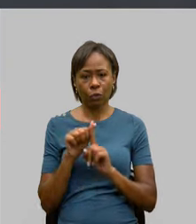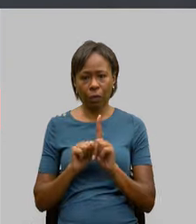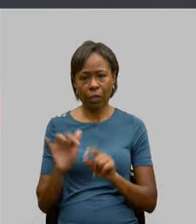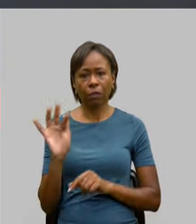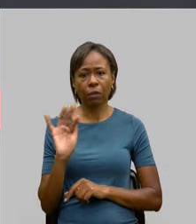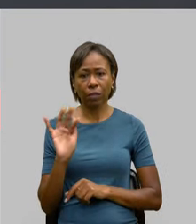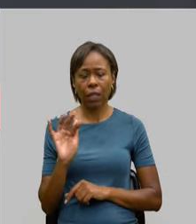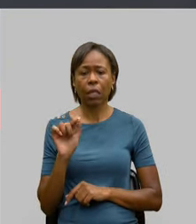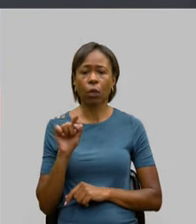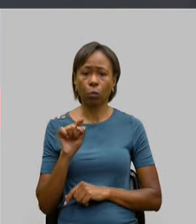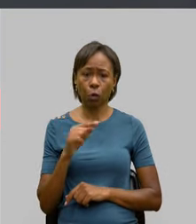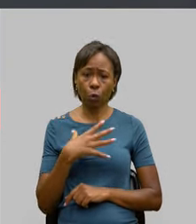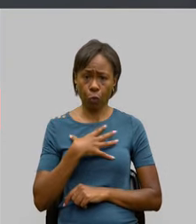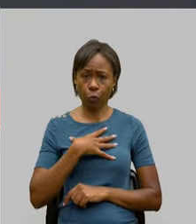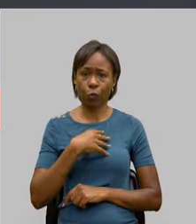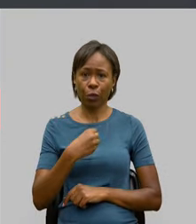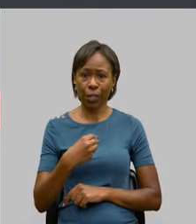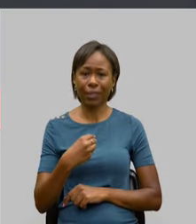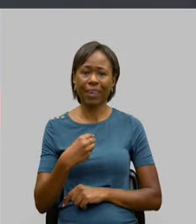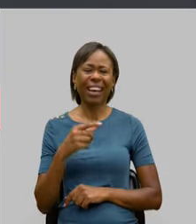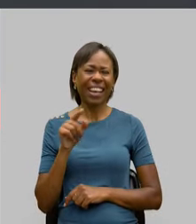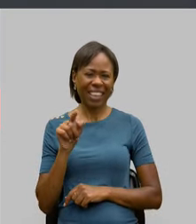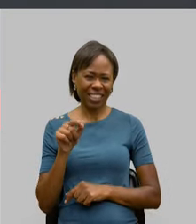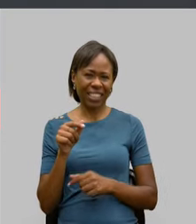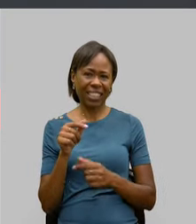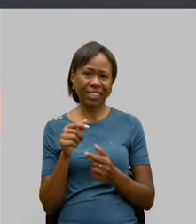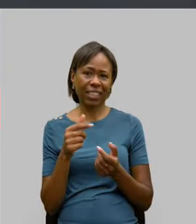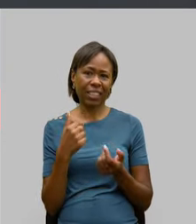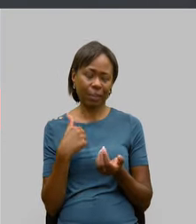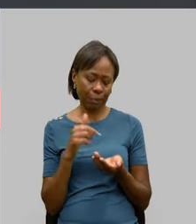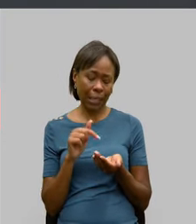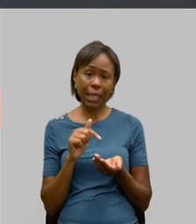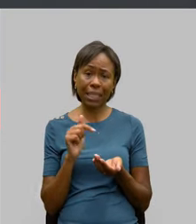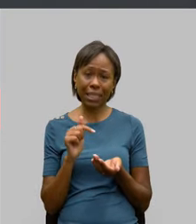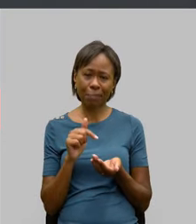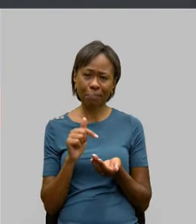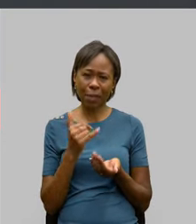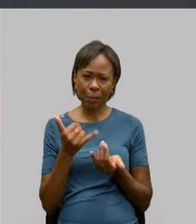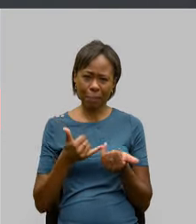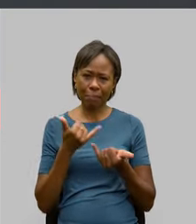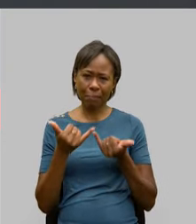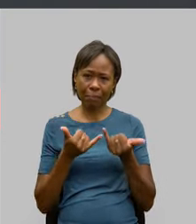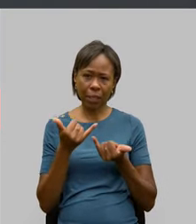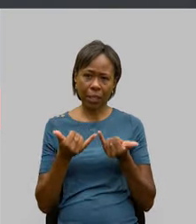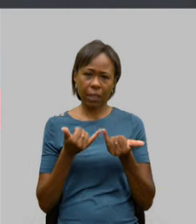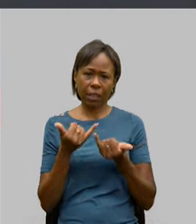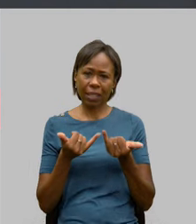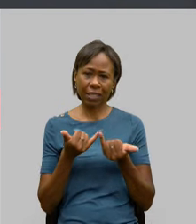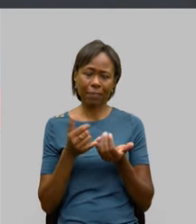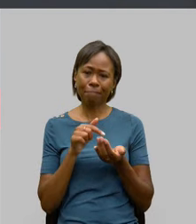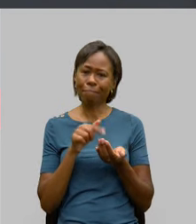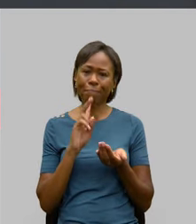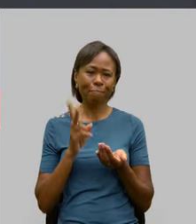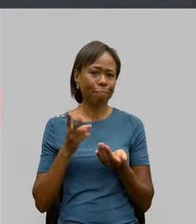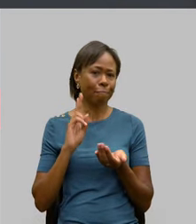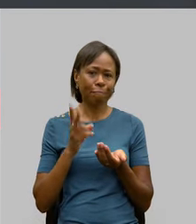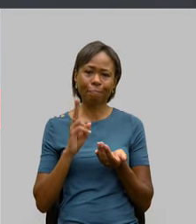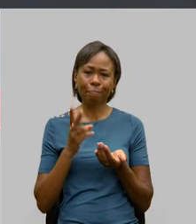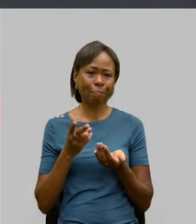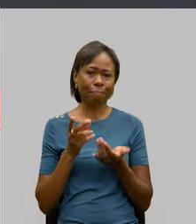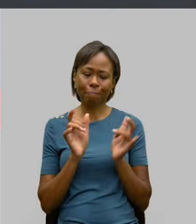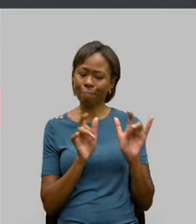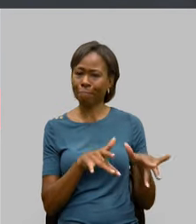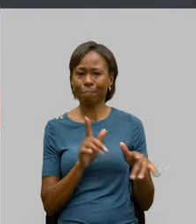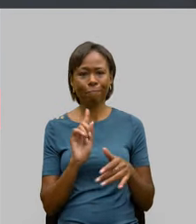eu tava com esses brinquedinhos aqui gente eu eu não consigo soltar os brinquedinhos do Samuca né É